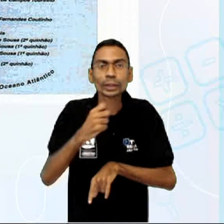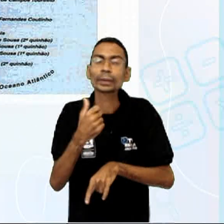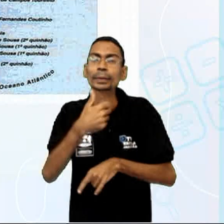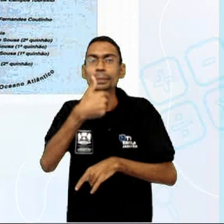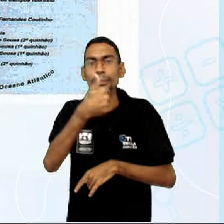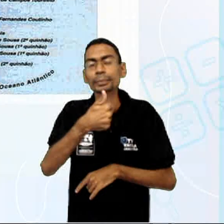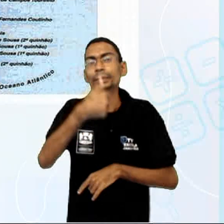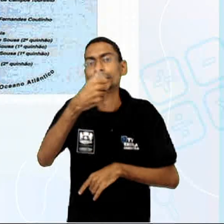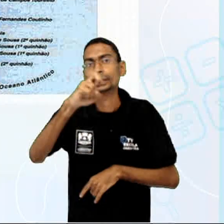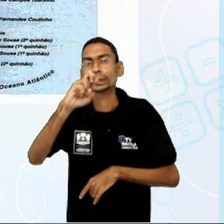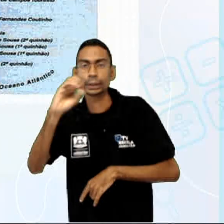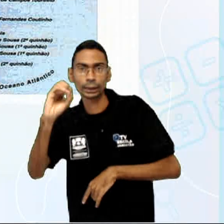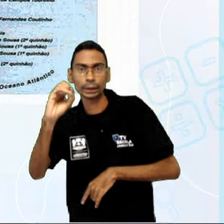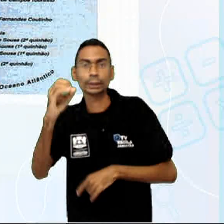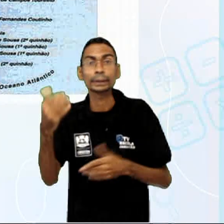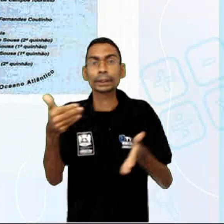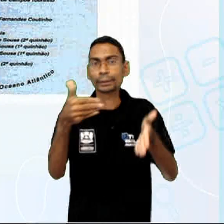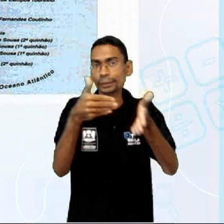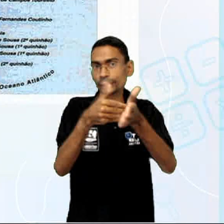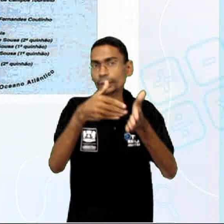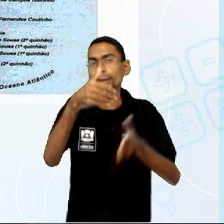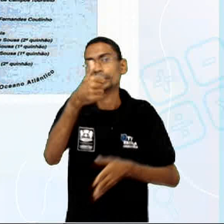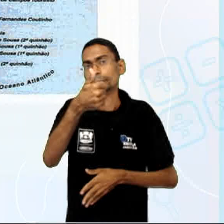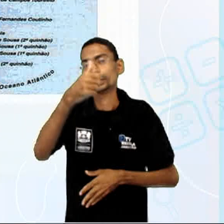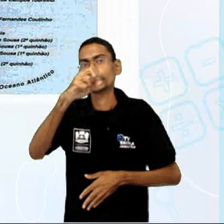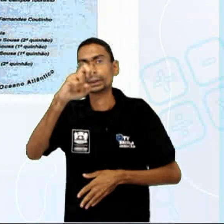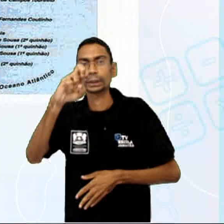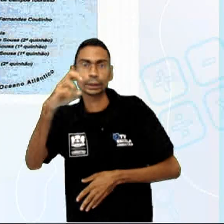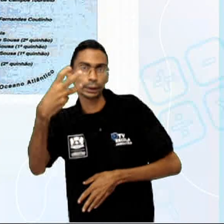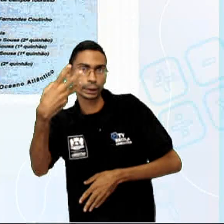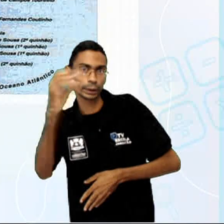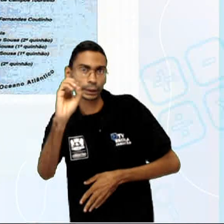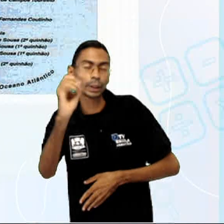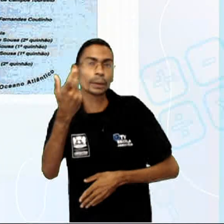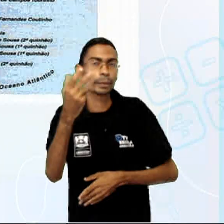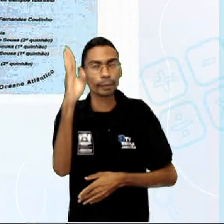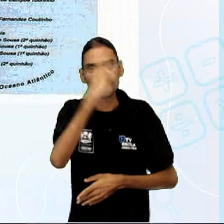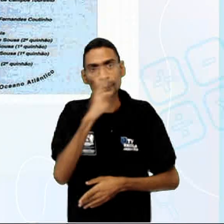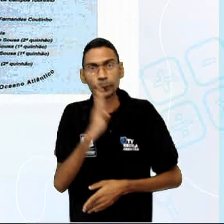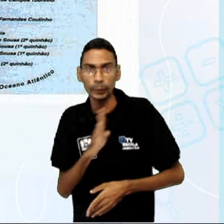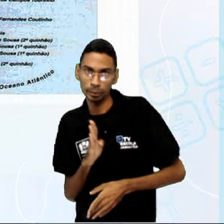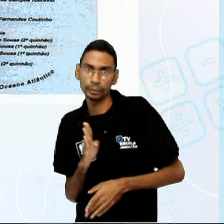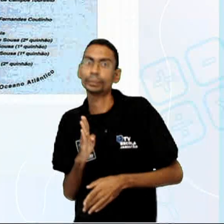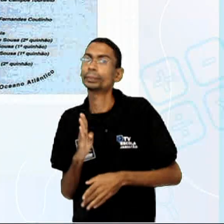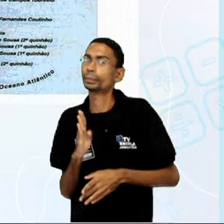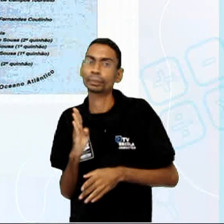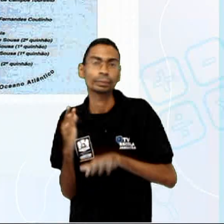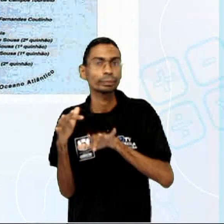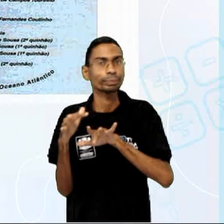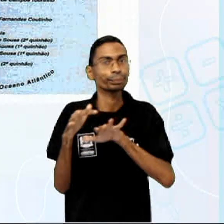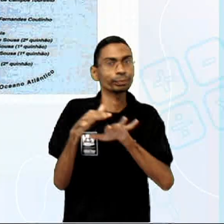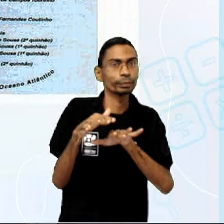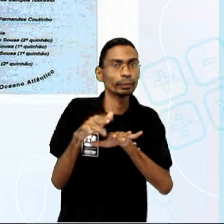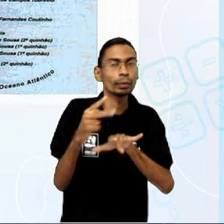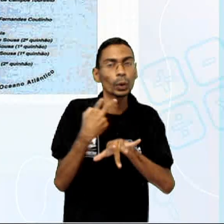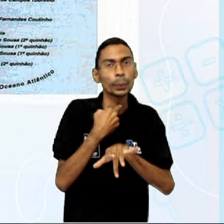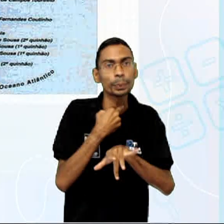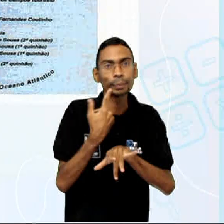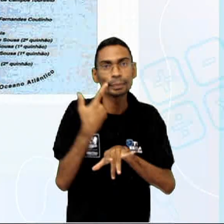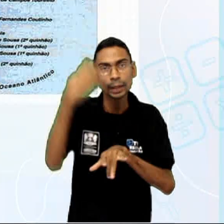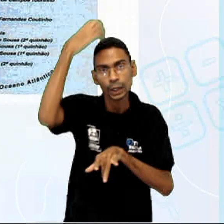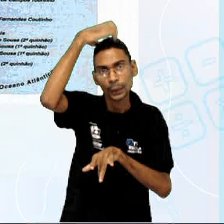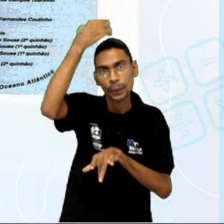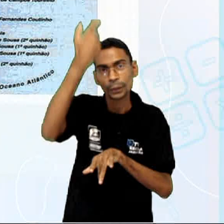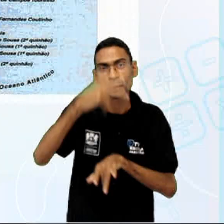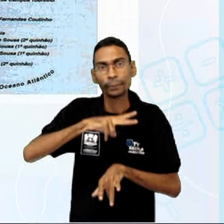até 1530, o Brasil ele não foi ocupado pela coroa portuguesa, tá certo? Não foi